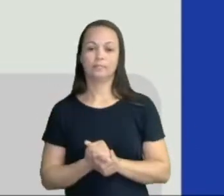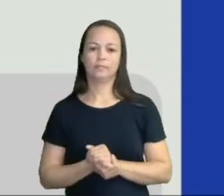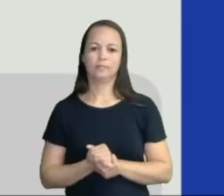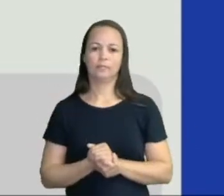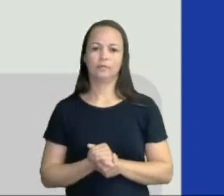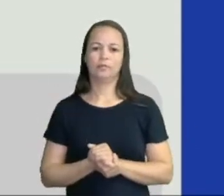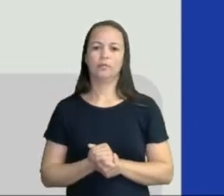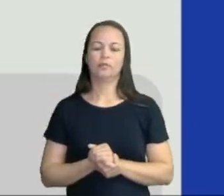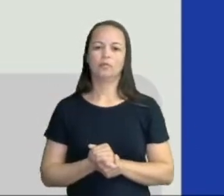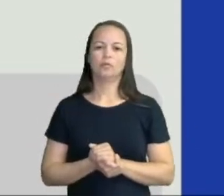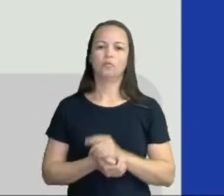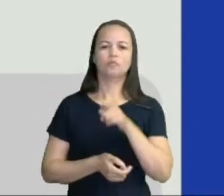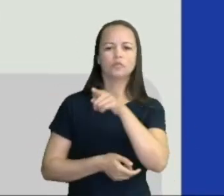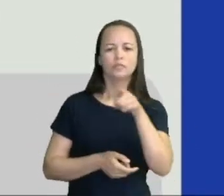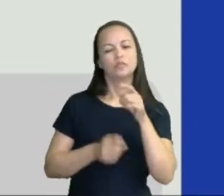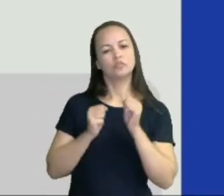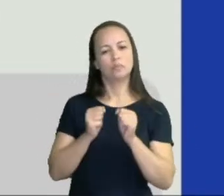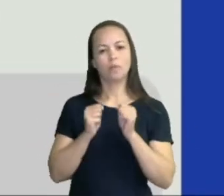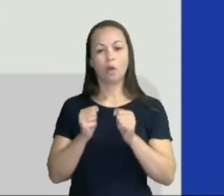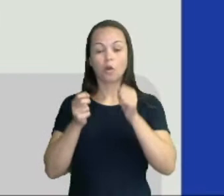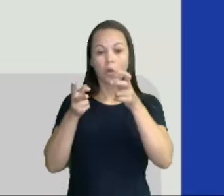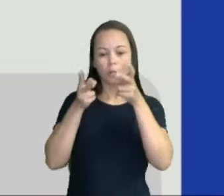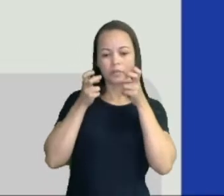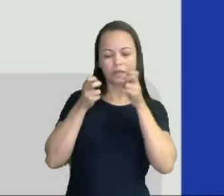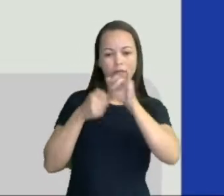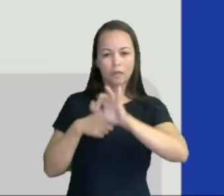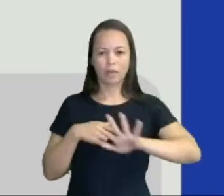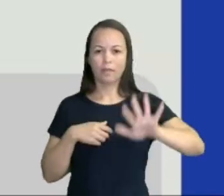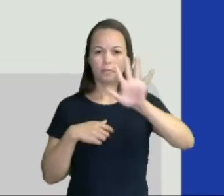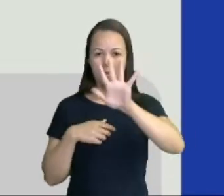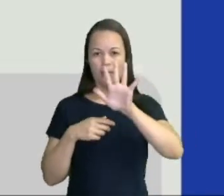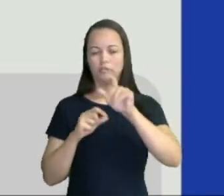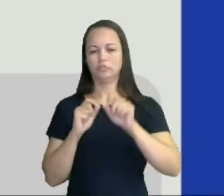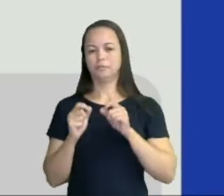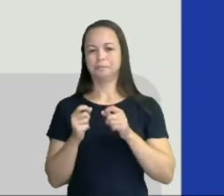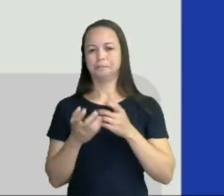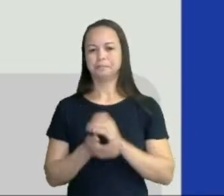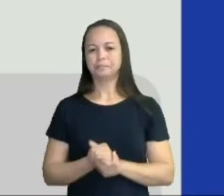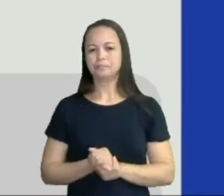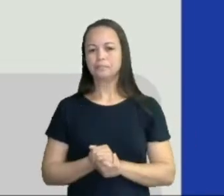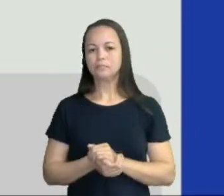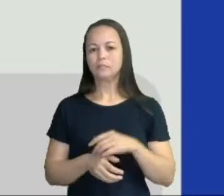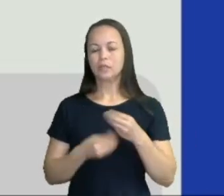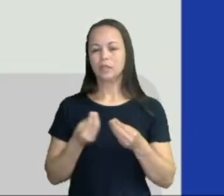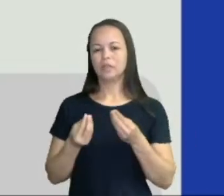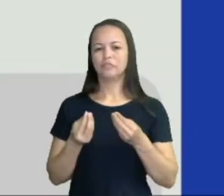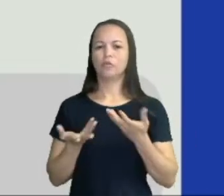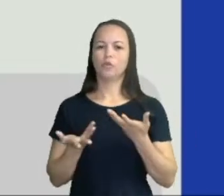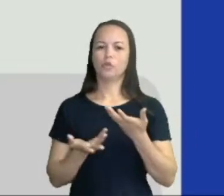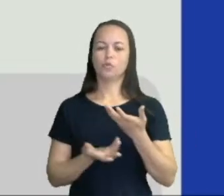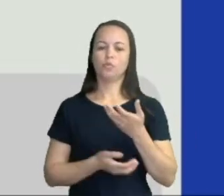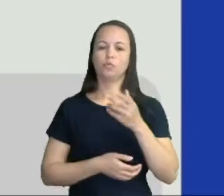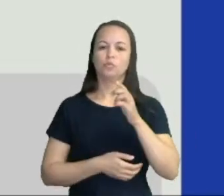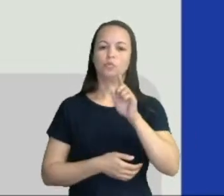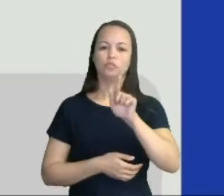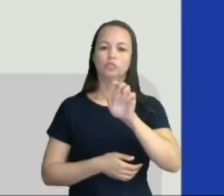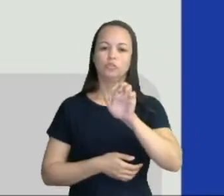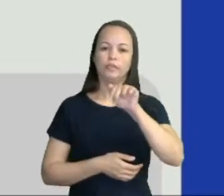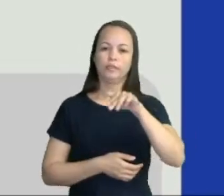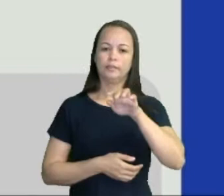podem observar aí na imagem, ele foi um general do